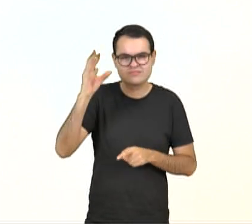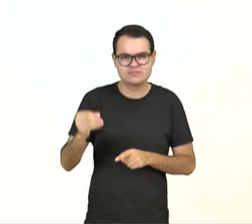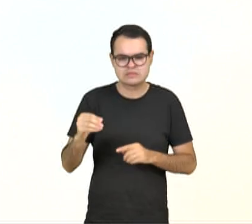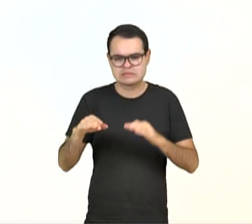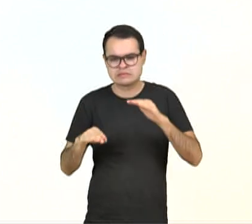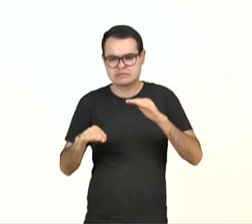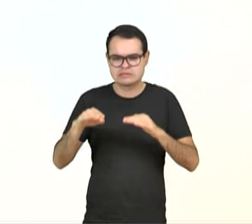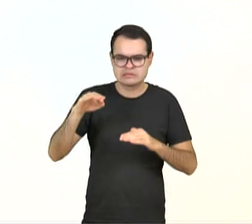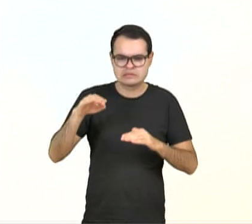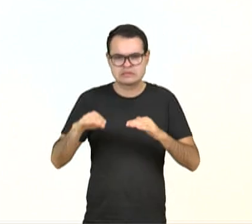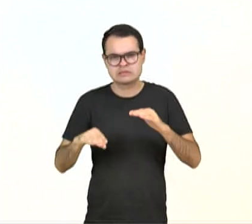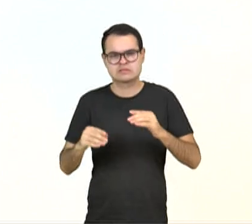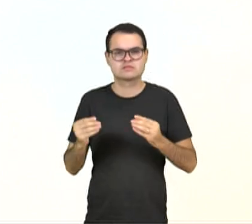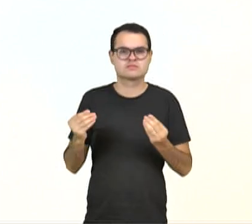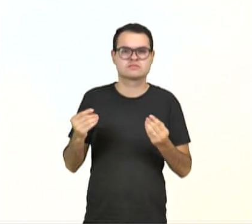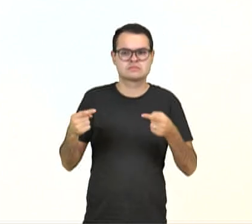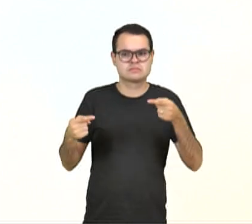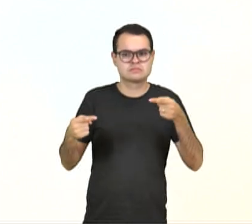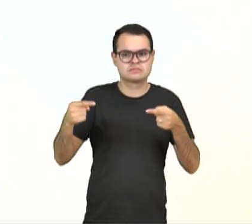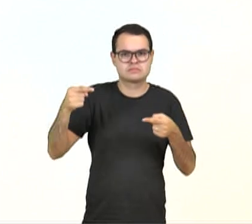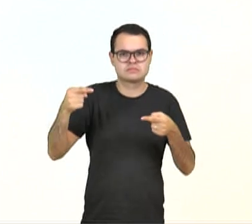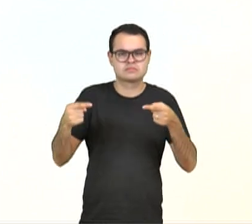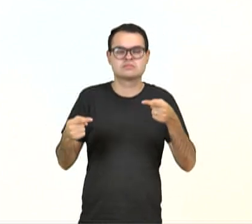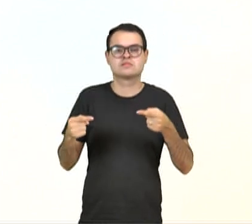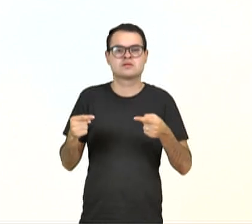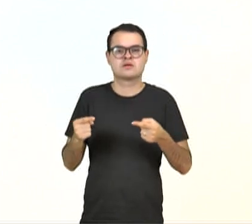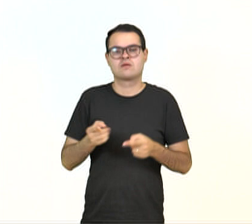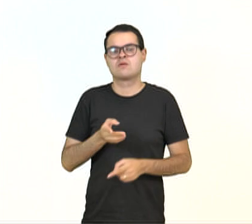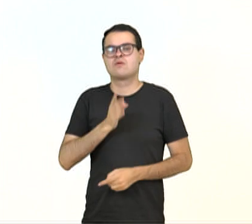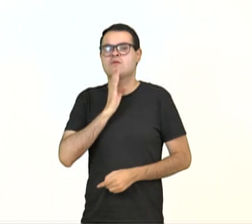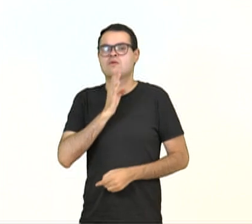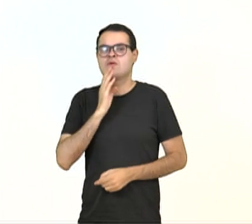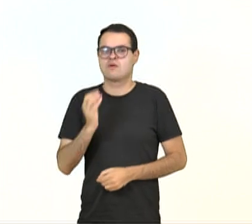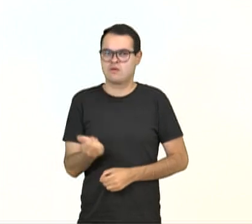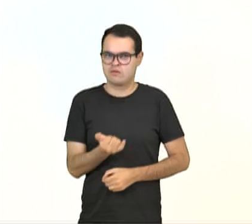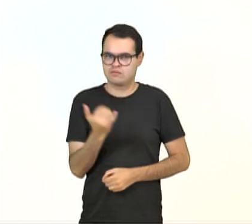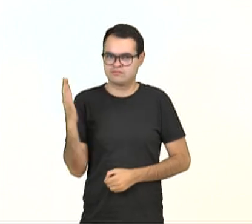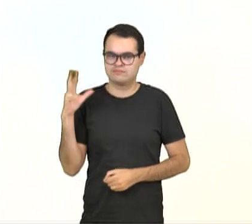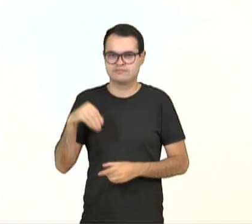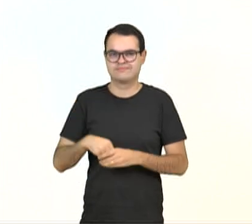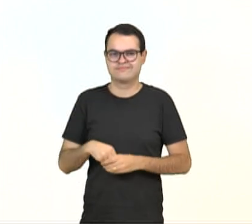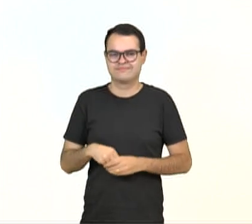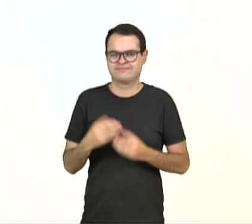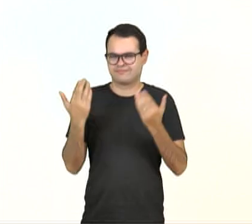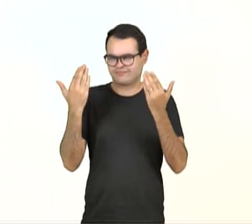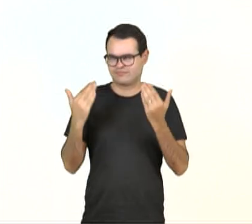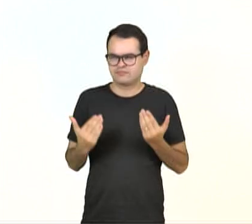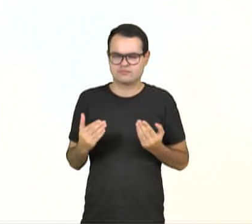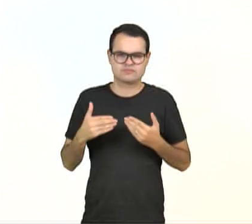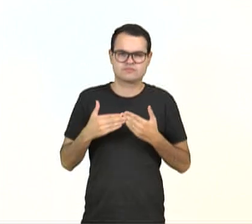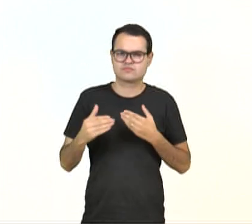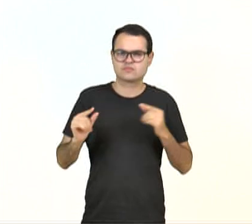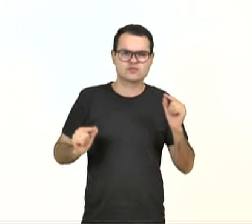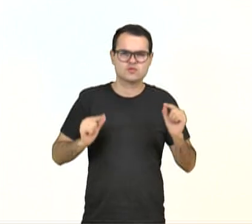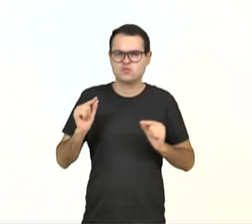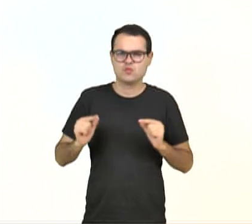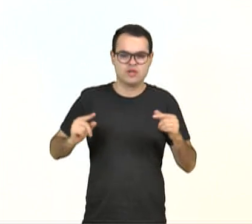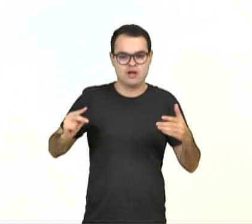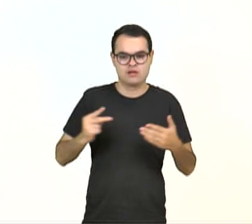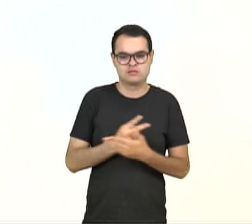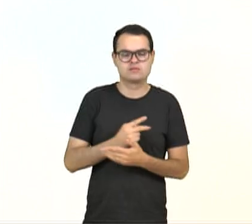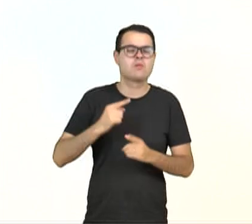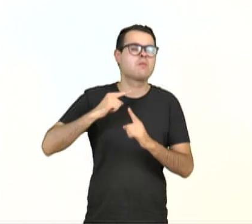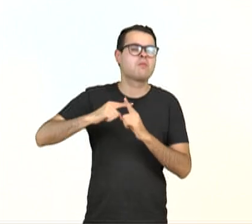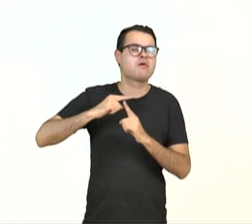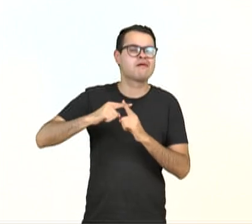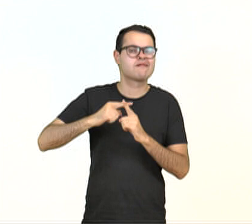instabilidade? Conhecer alguns conflitos do continente africano. Então, analisar ali o que está acontecendo, quais são esses conflitos, por que